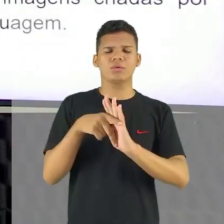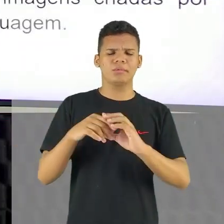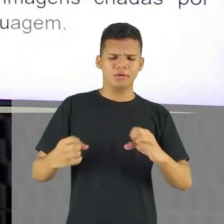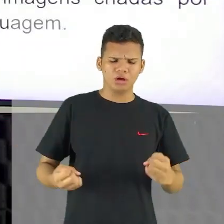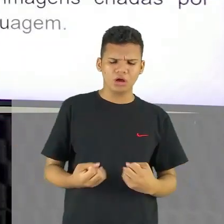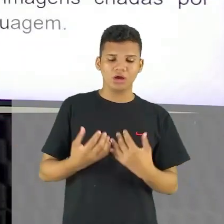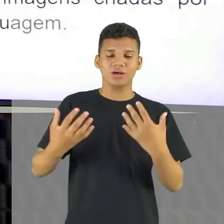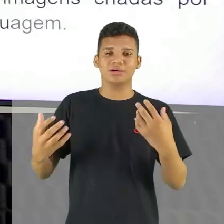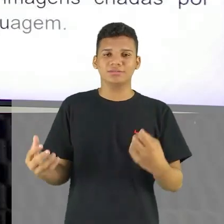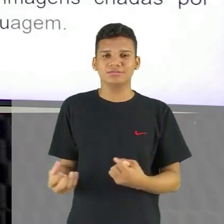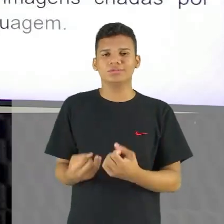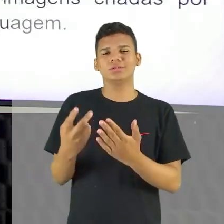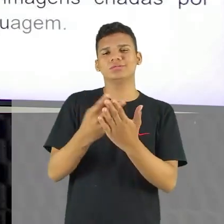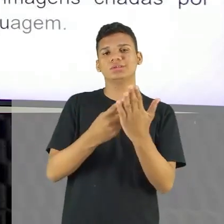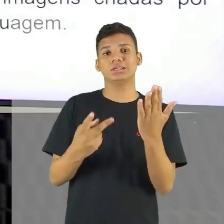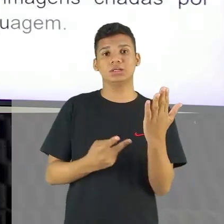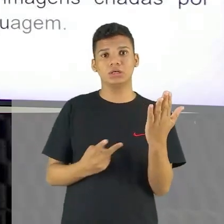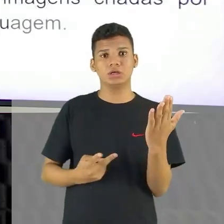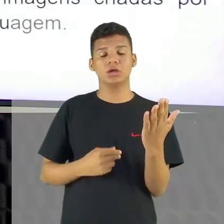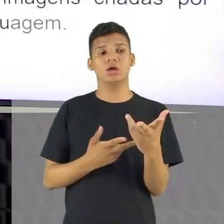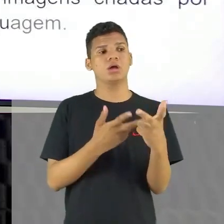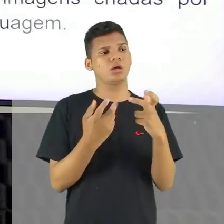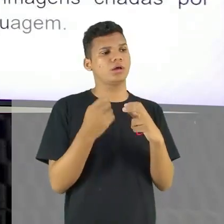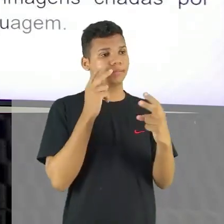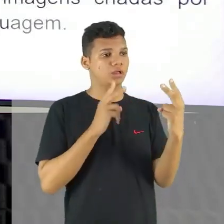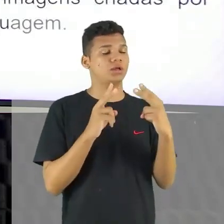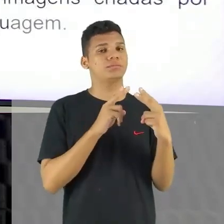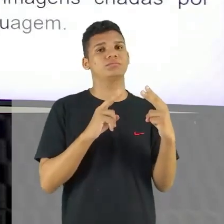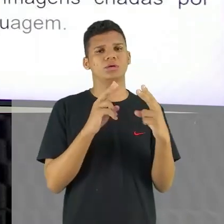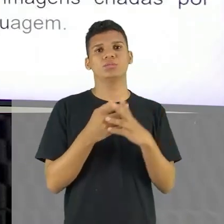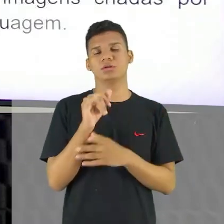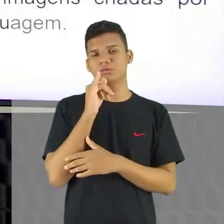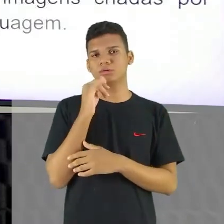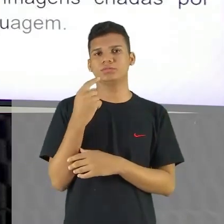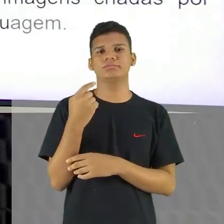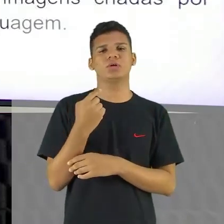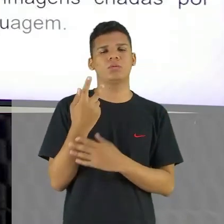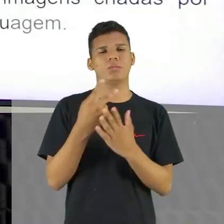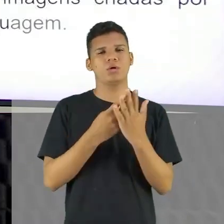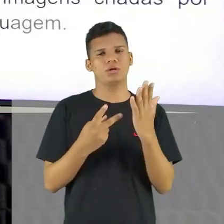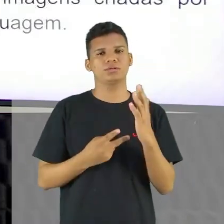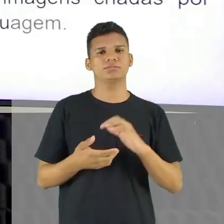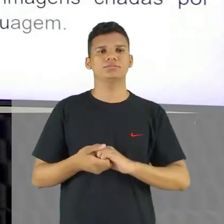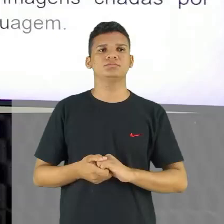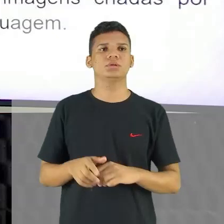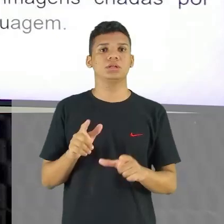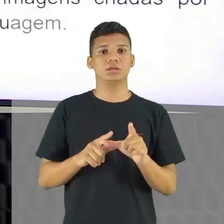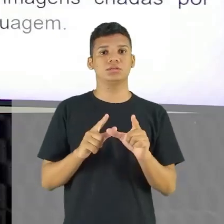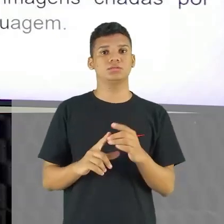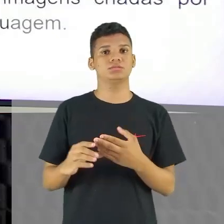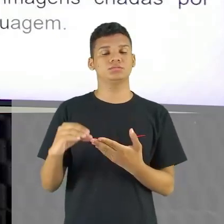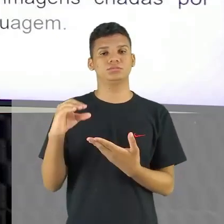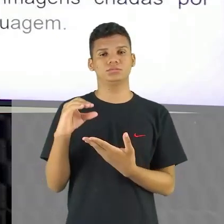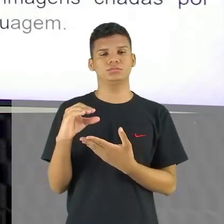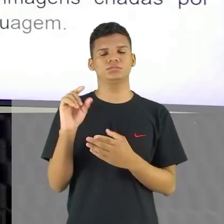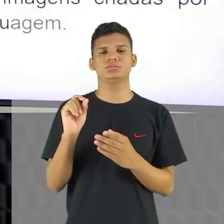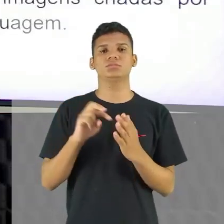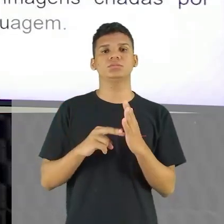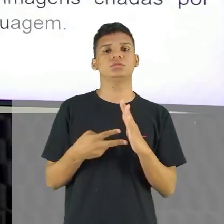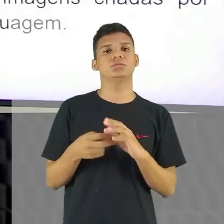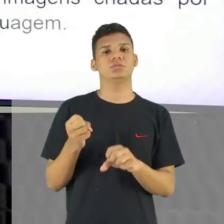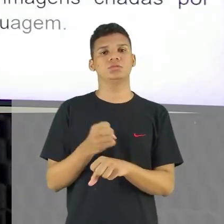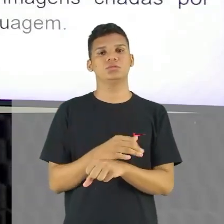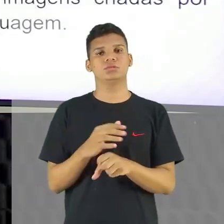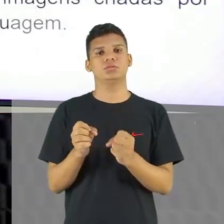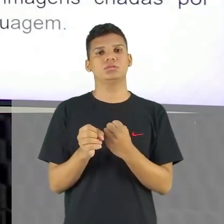seus poemas a sua forma de ver. Isso é o eu poético, tá bom? Letra C. A emoção do eu poético